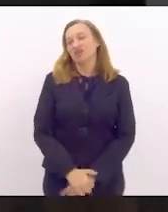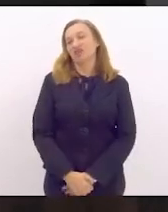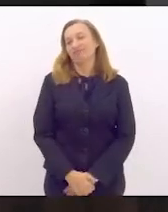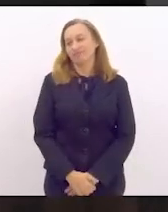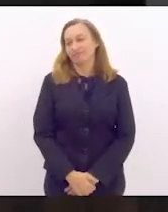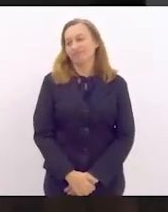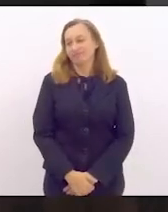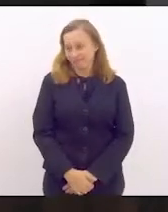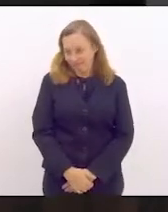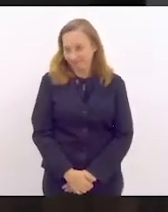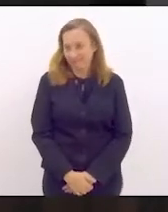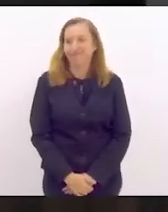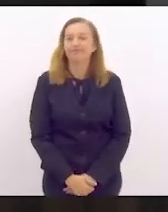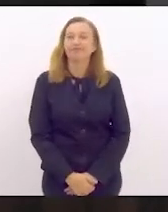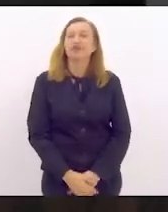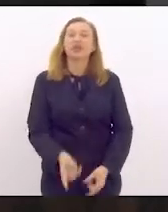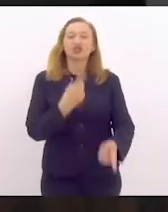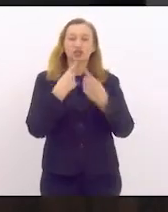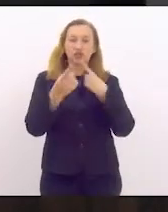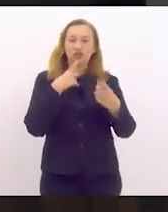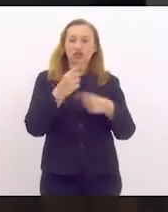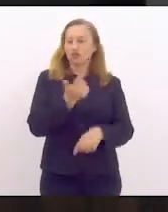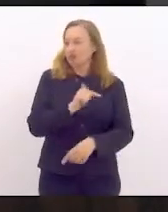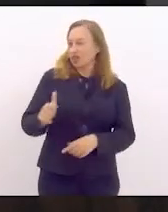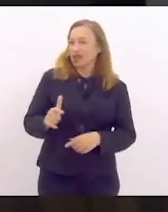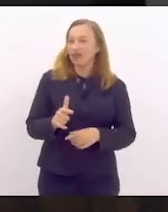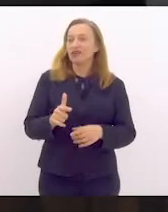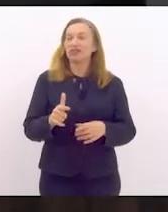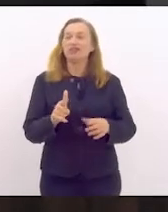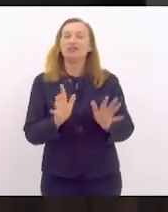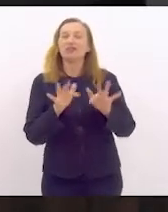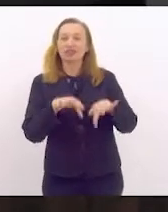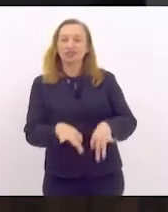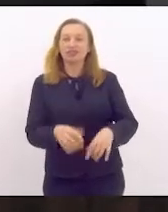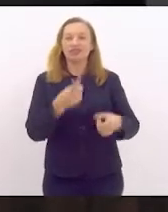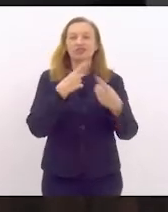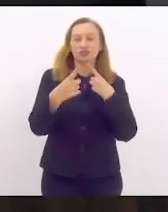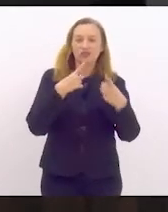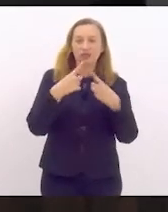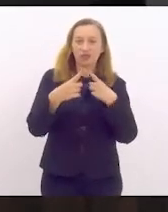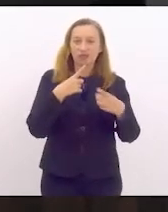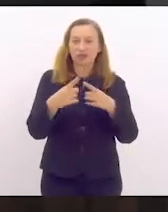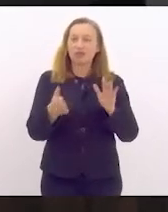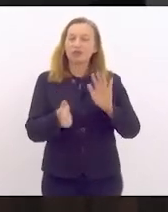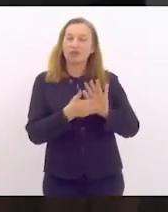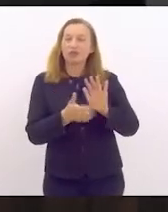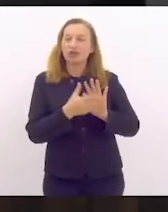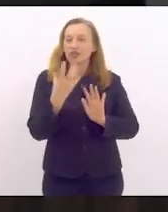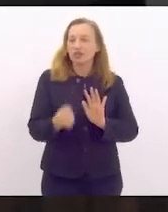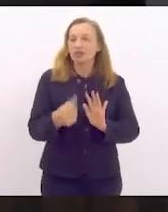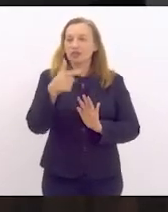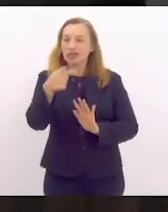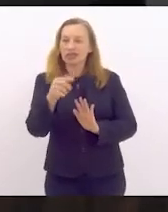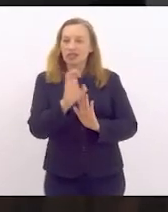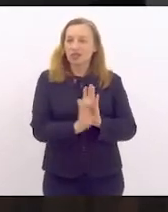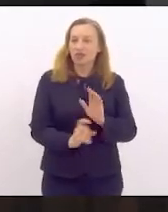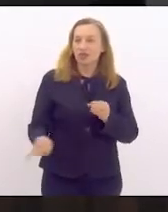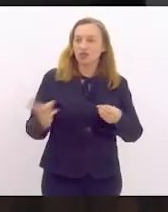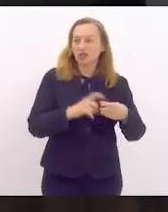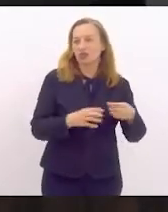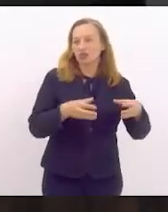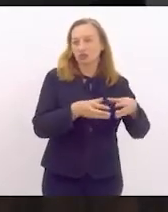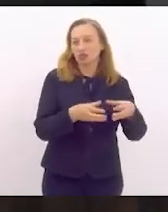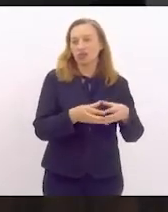Com os pareceres emitidos em discussão, não havendo o que queira discutir, encerrada a discussão, o presente proposta recebeu 7 emendas e retorna